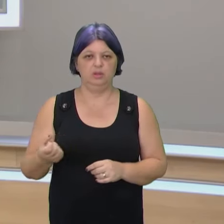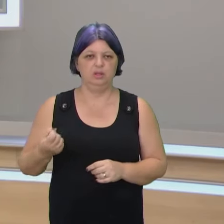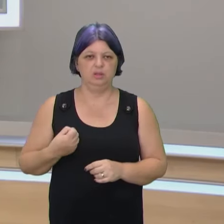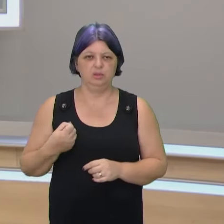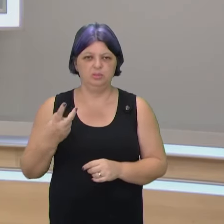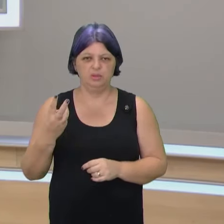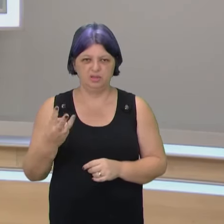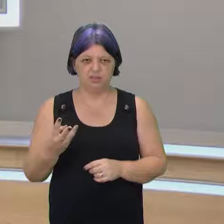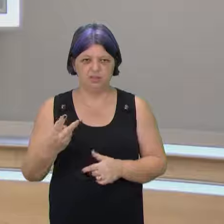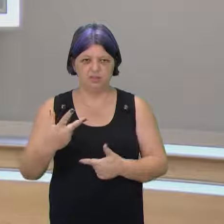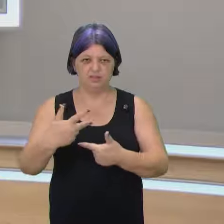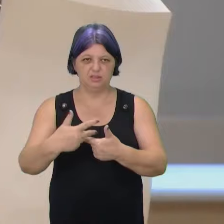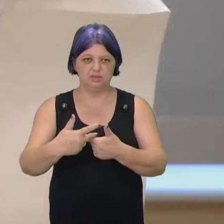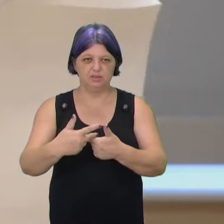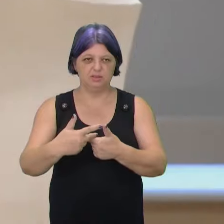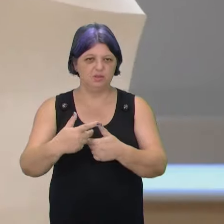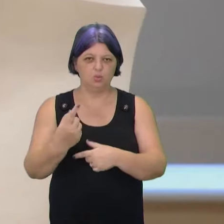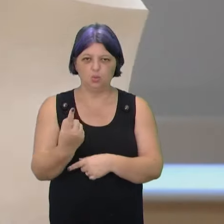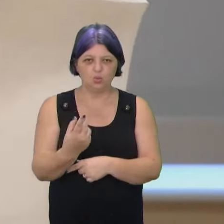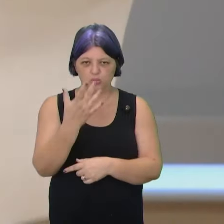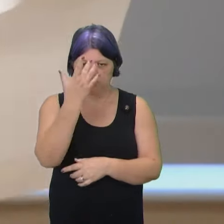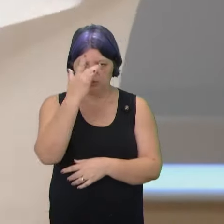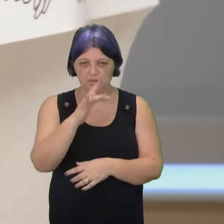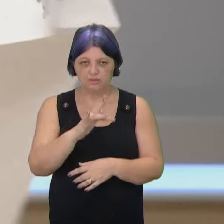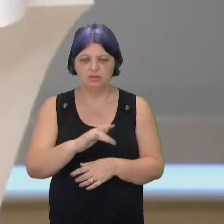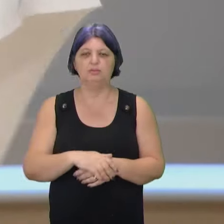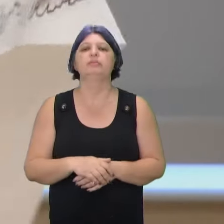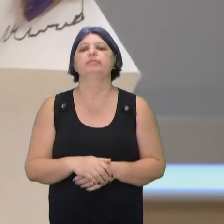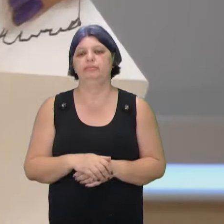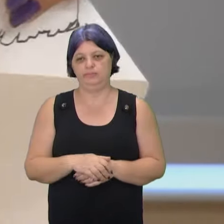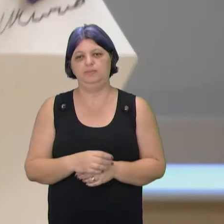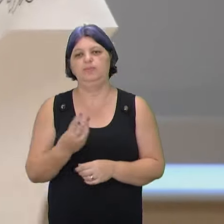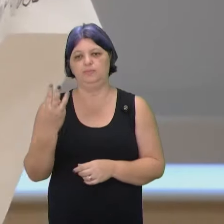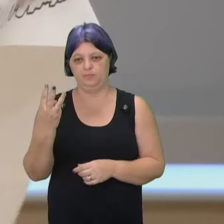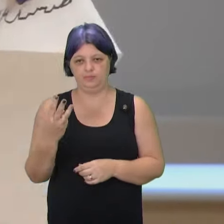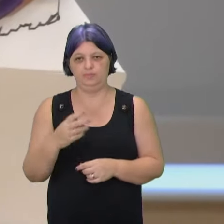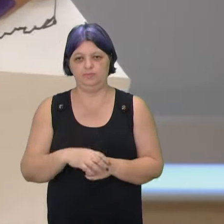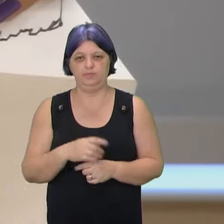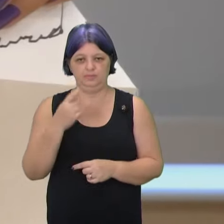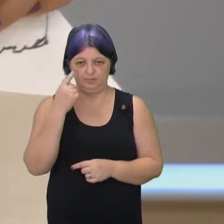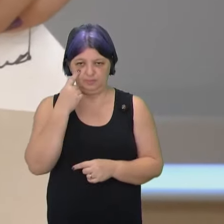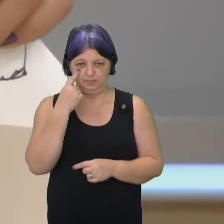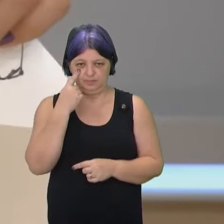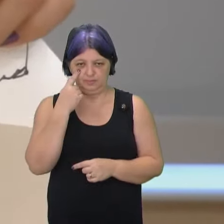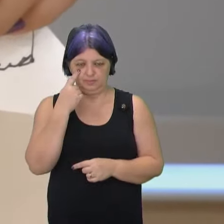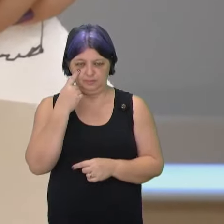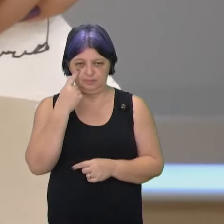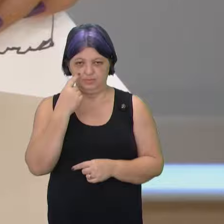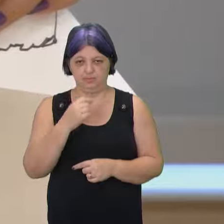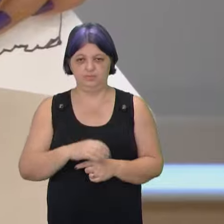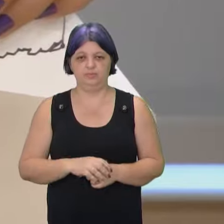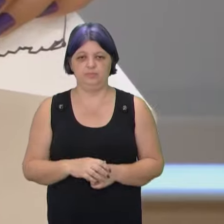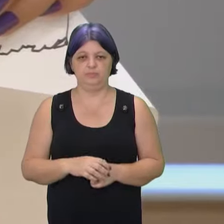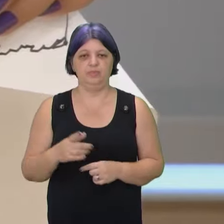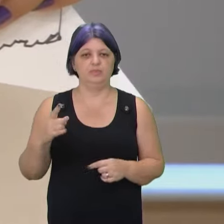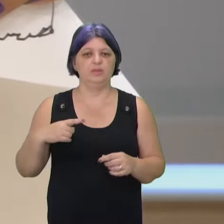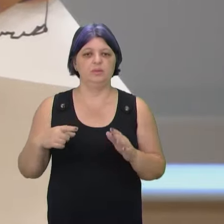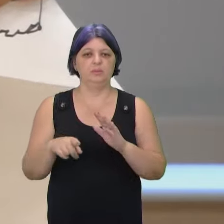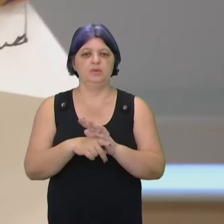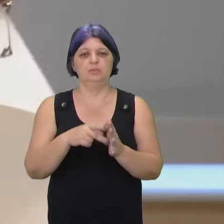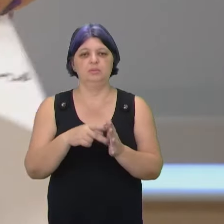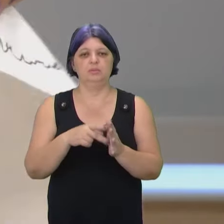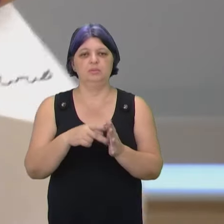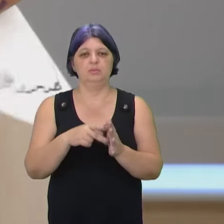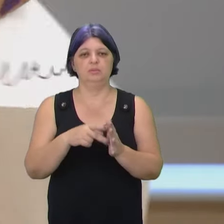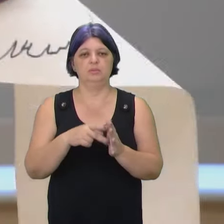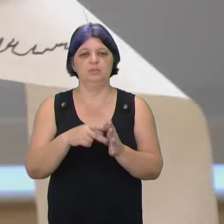que é a câmera 3 ou a câmera 1, não sei. Aí, a câmera 3 aqui pra vocês. Opa! Aqui. Temos esses desenhinhos aí que a